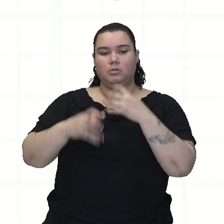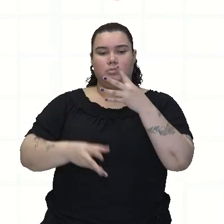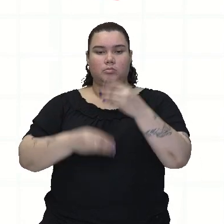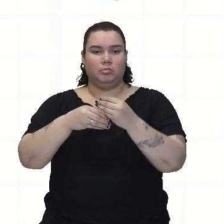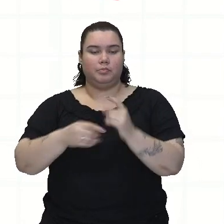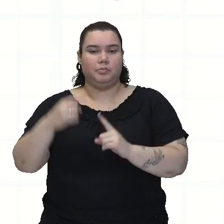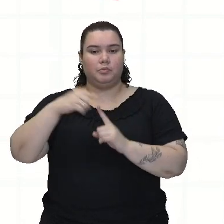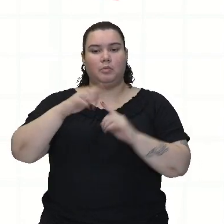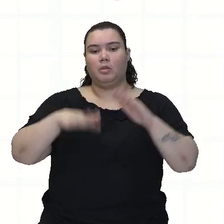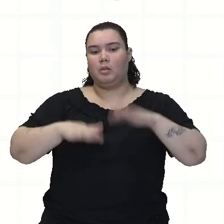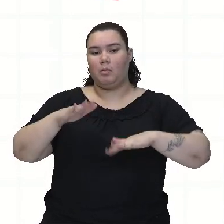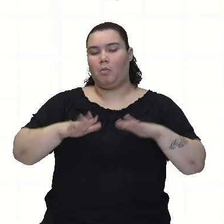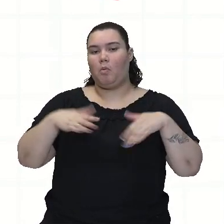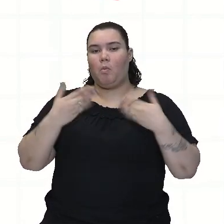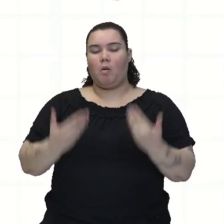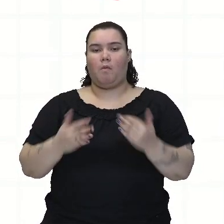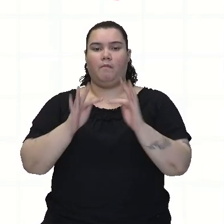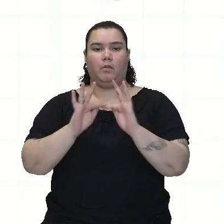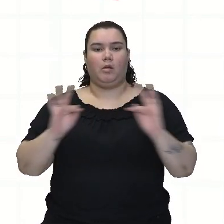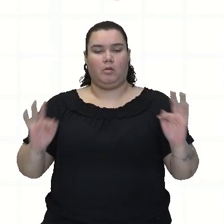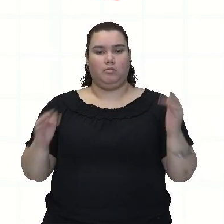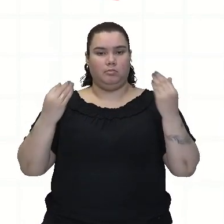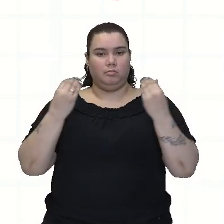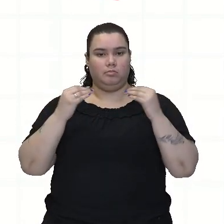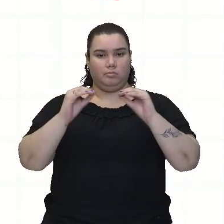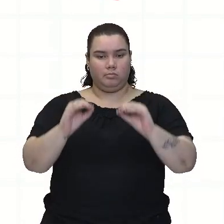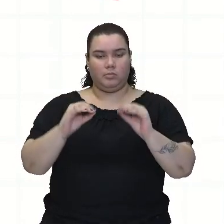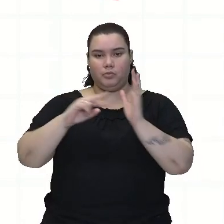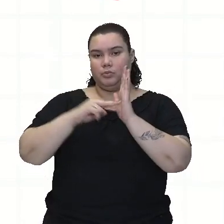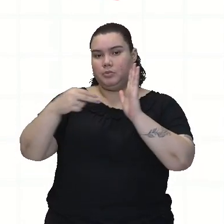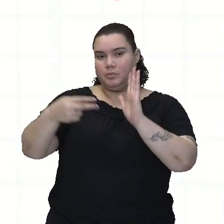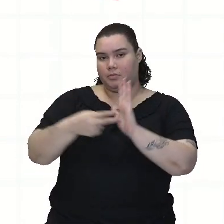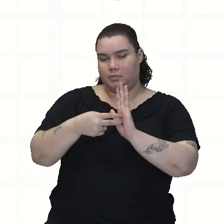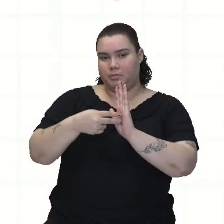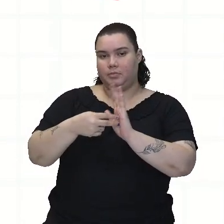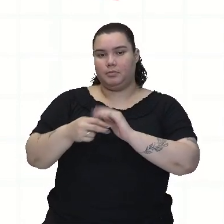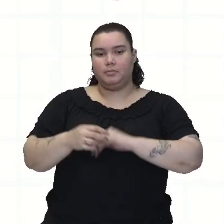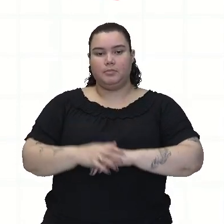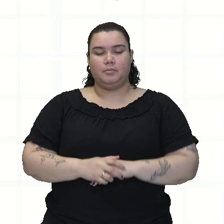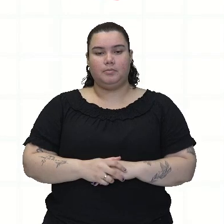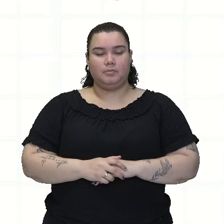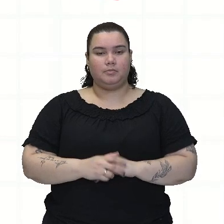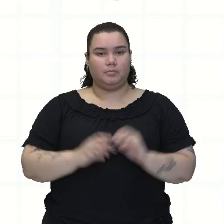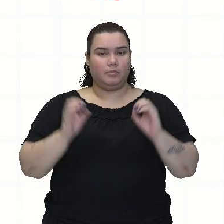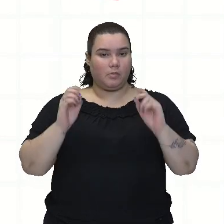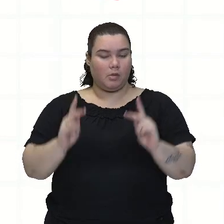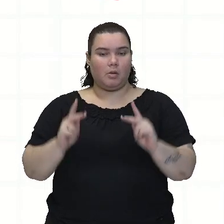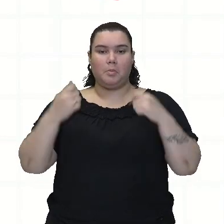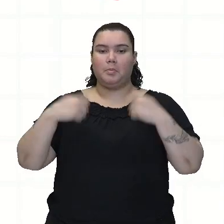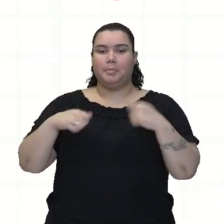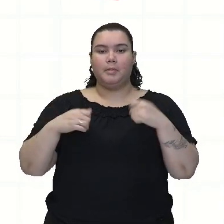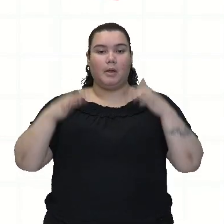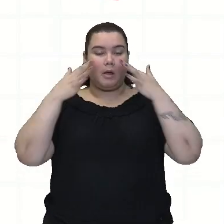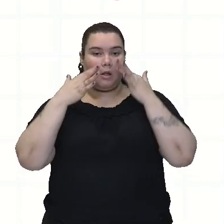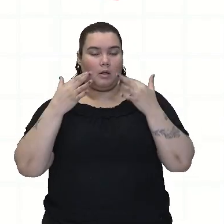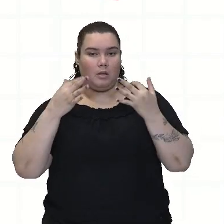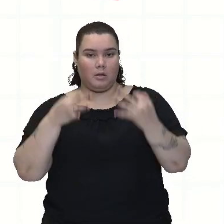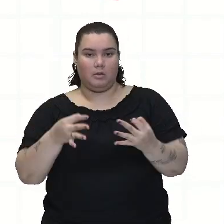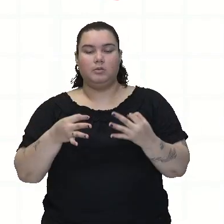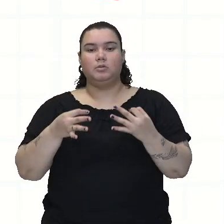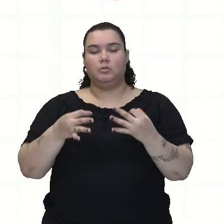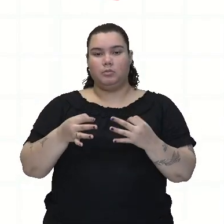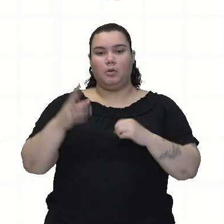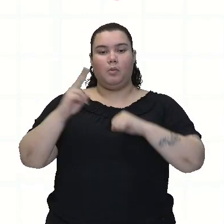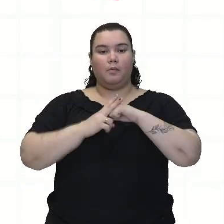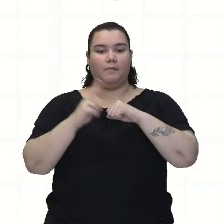indireto, dependendo da pergunta que eu farei a esse verbo. Então, muita atenção. E o